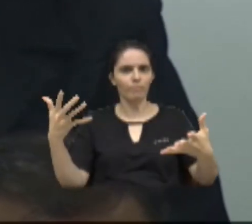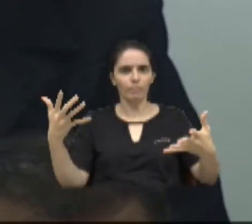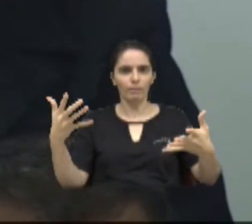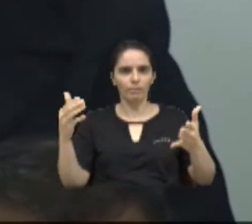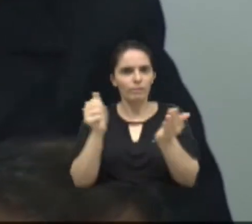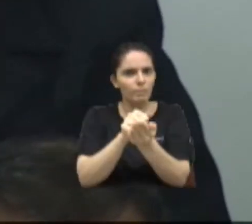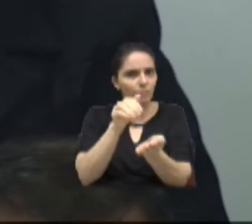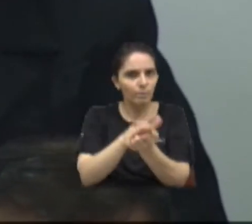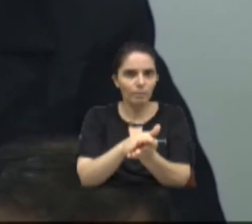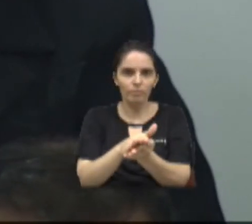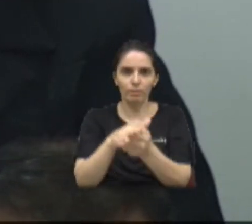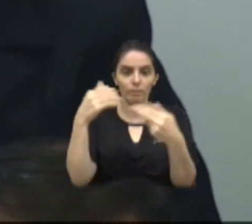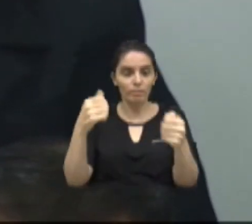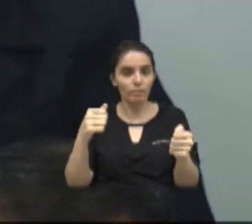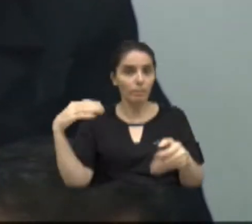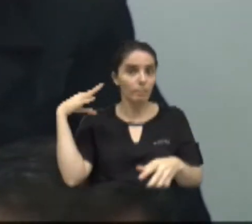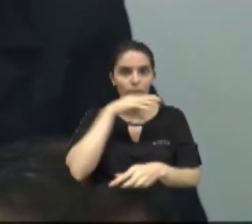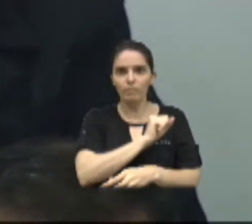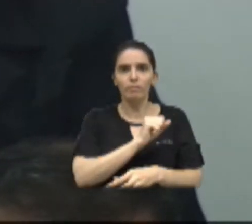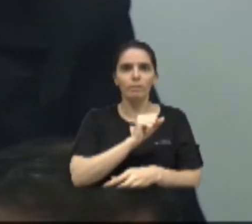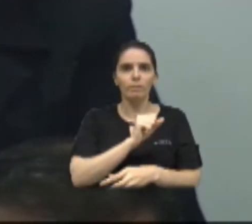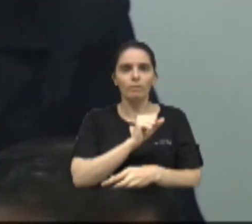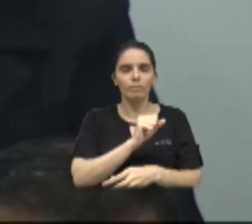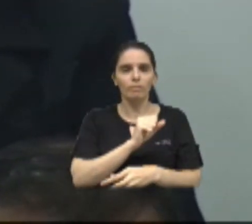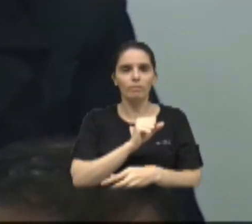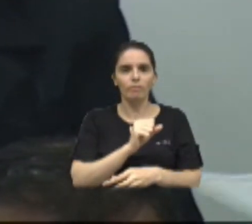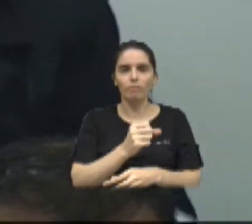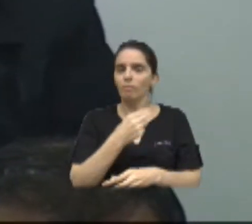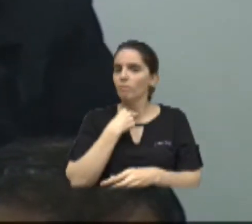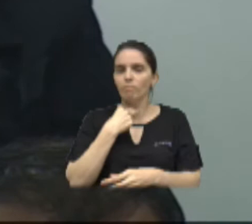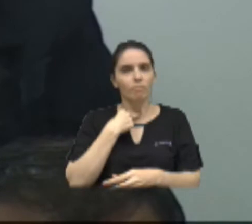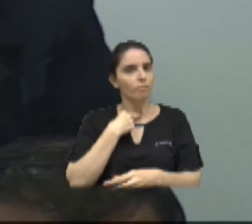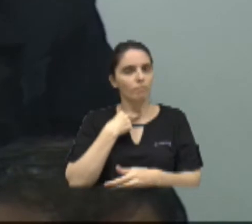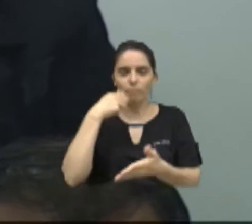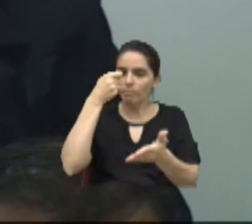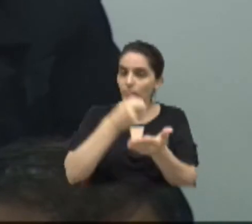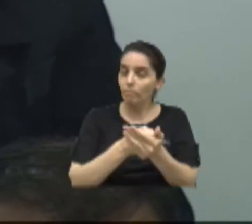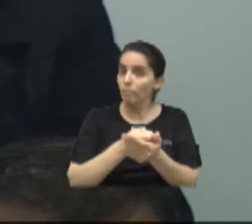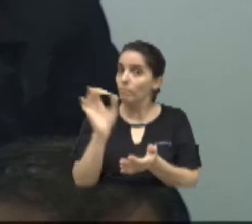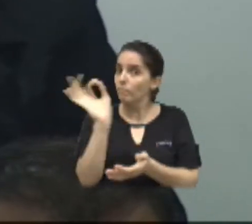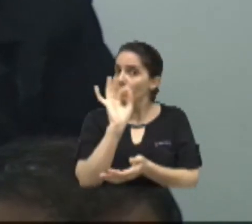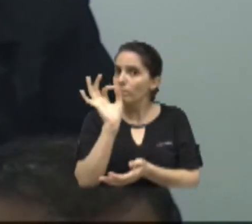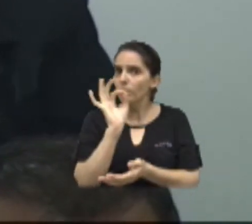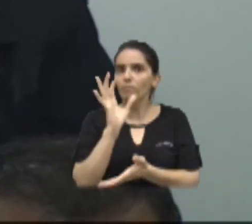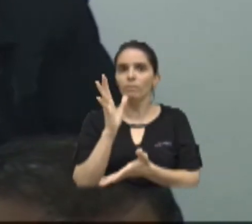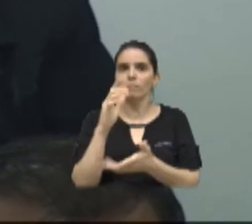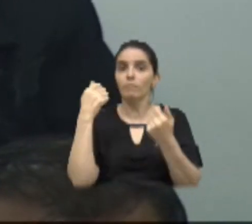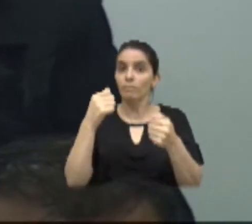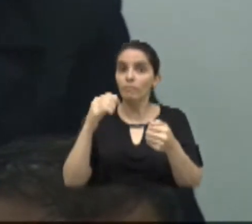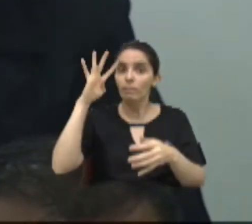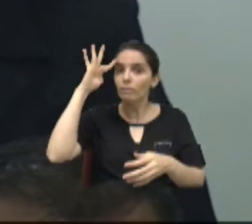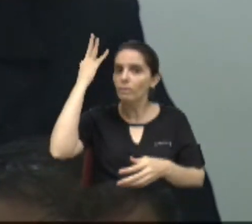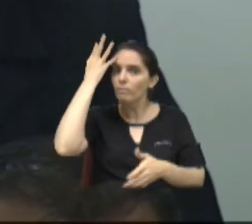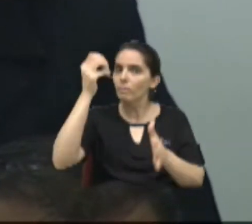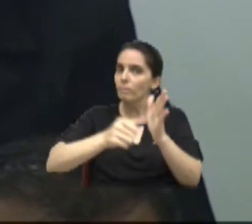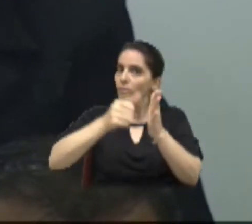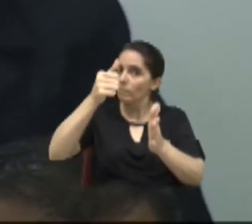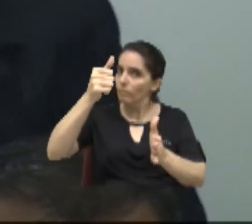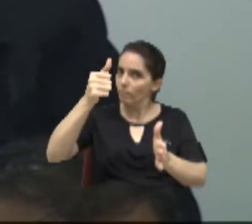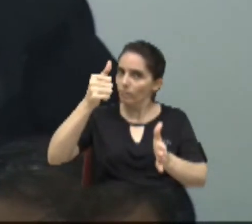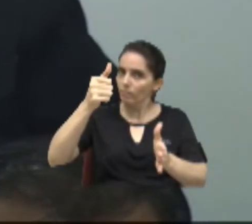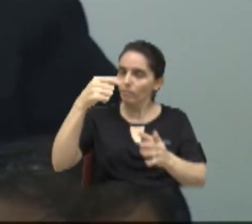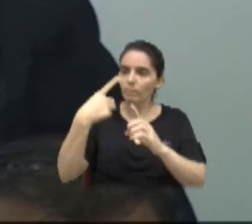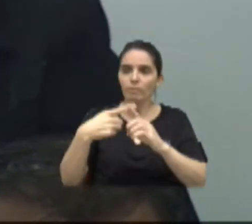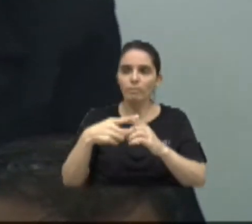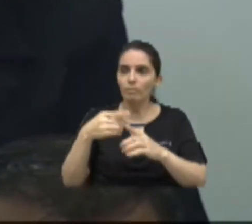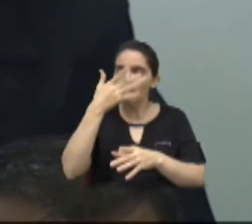multas tem que resolver urgente. Não deve cobrar R$1 daquelas pessoas enquanto não resolver esse assunto. Mesmo porque ele não tem de